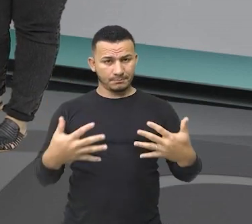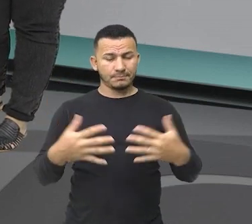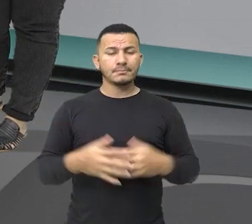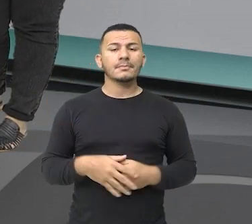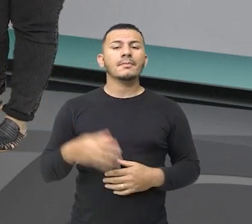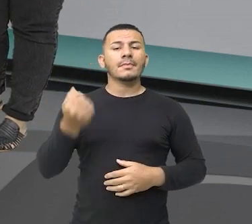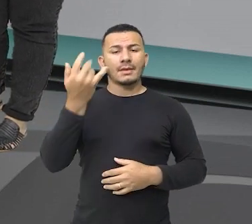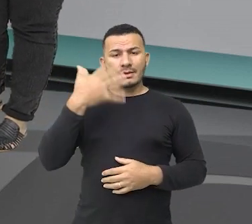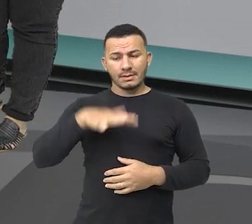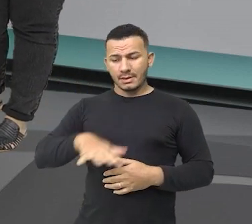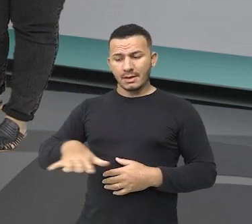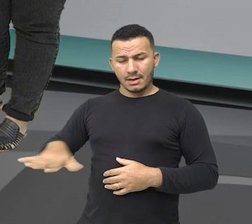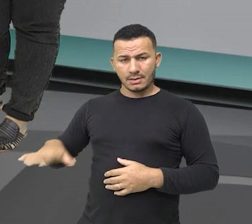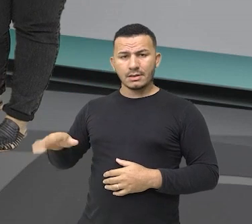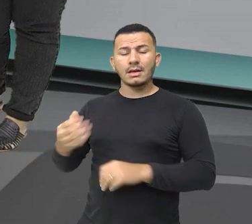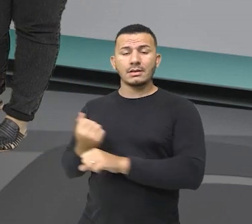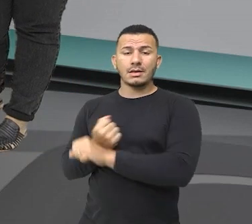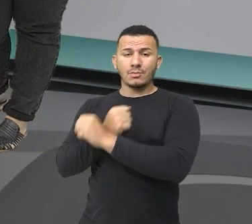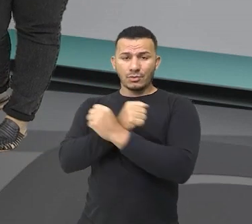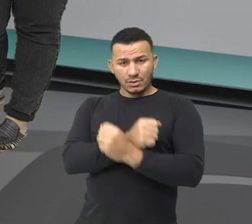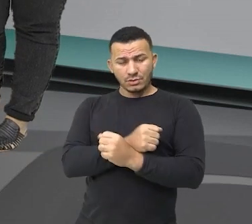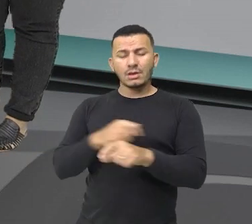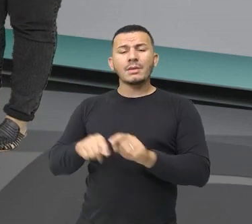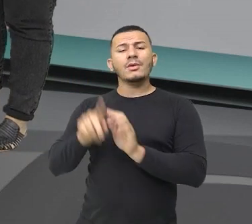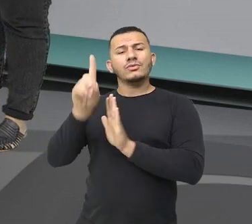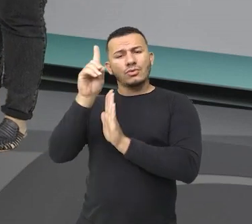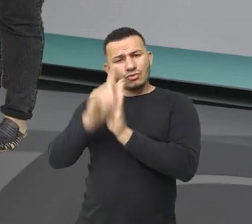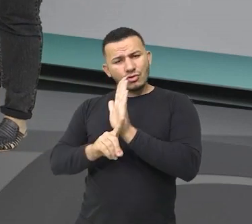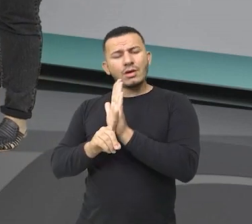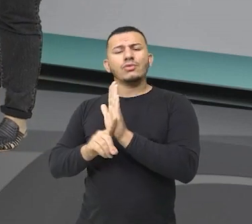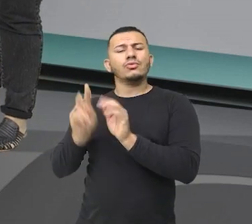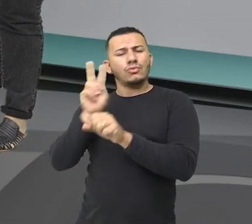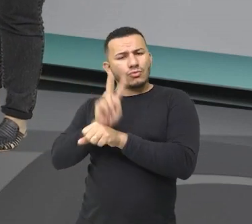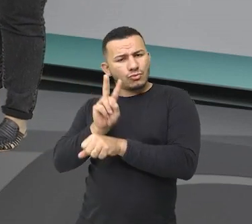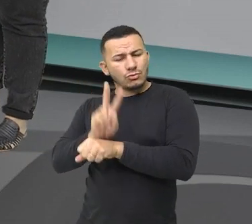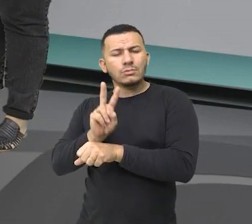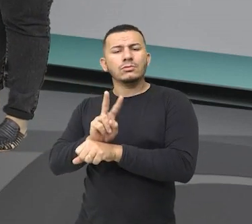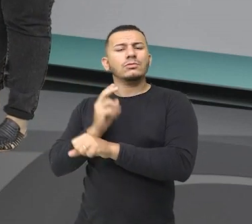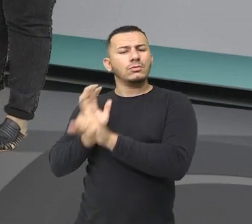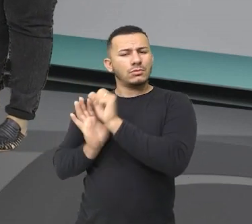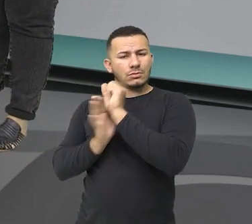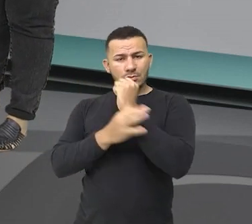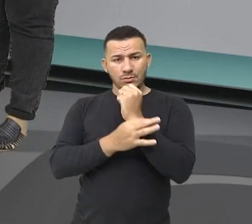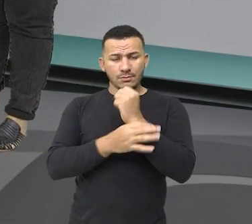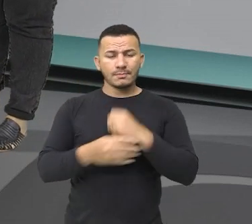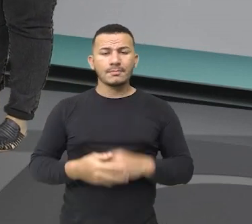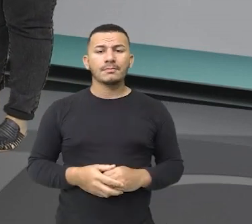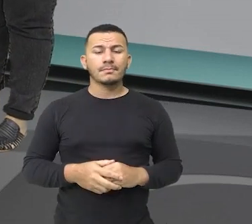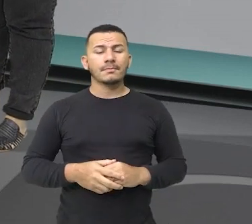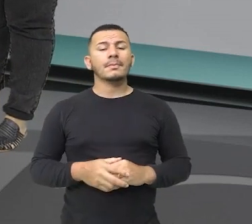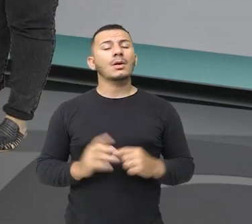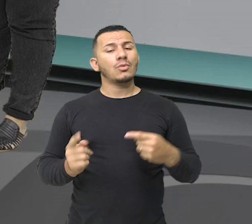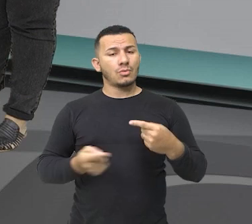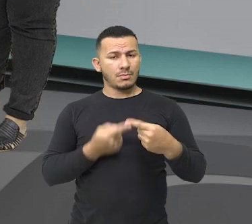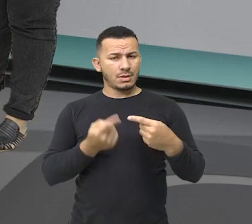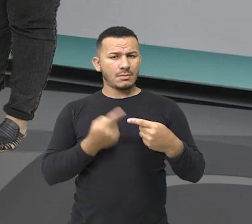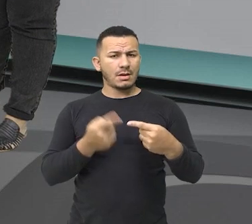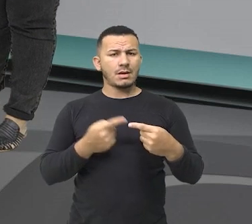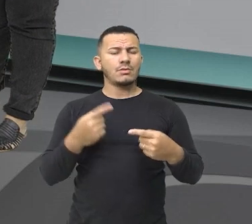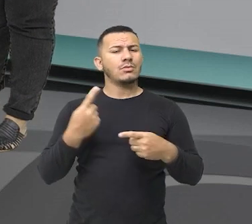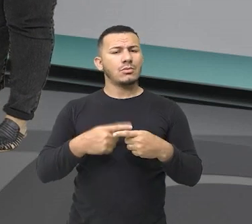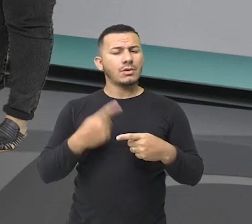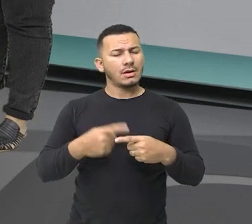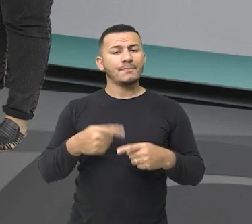devem ser protegidas, devem ter os seus direitos preservados. E o meu primeiro motivo para isso é porque todo